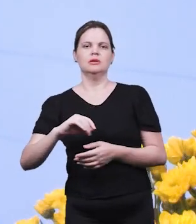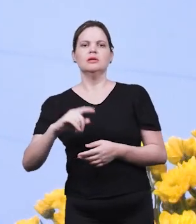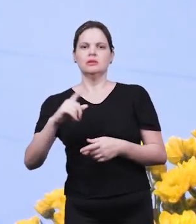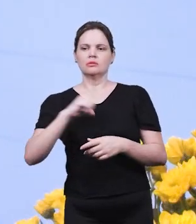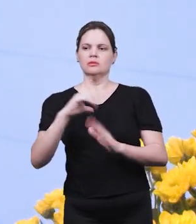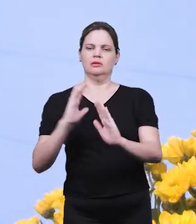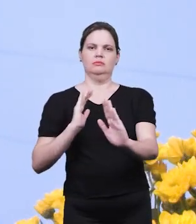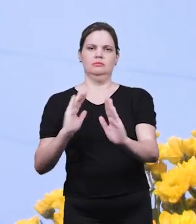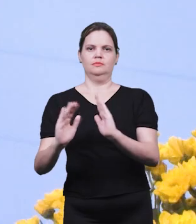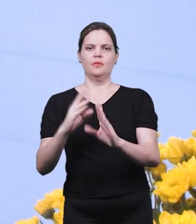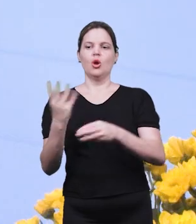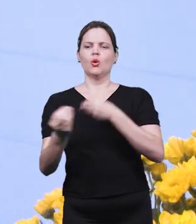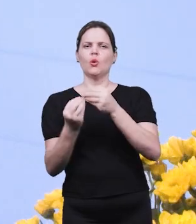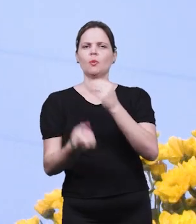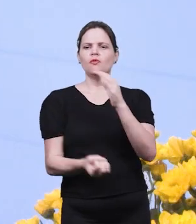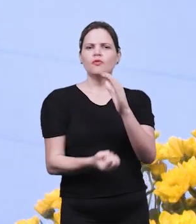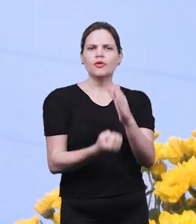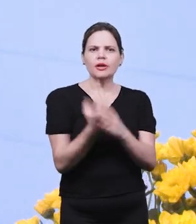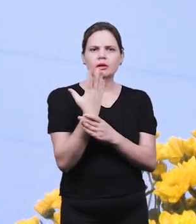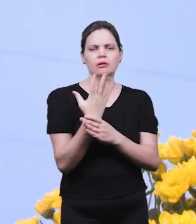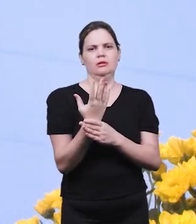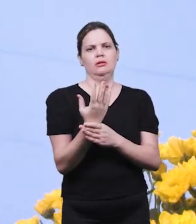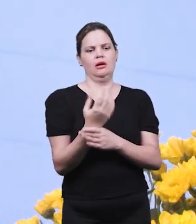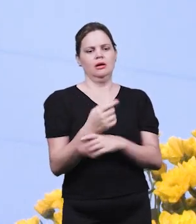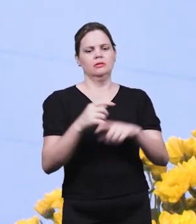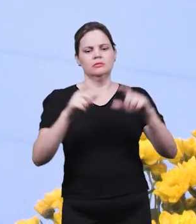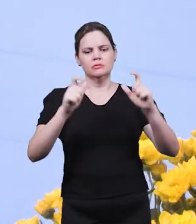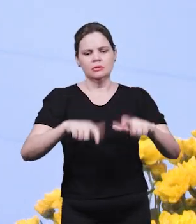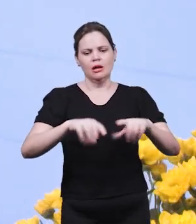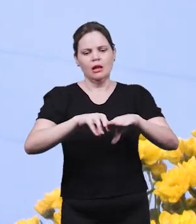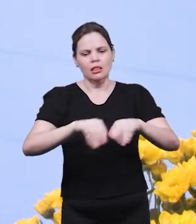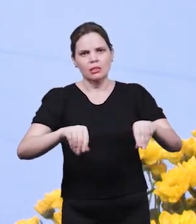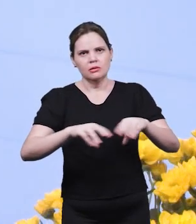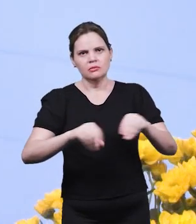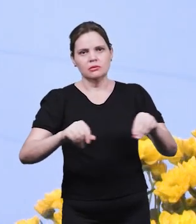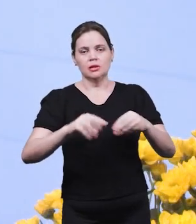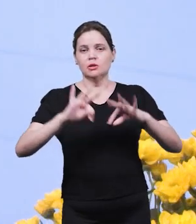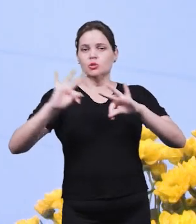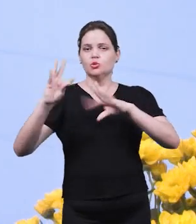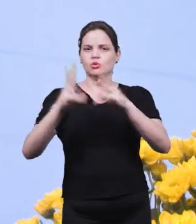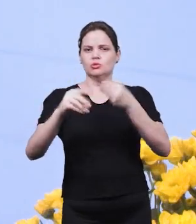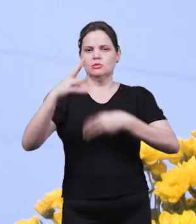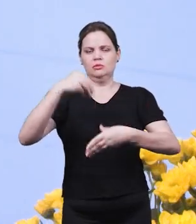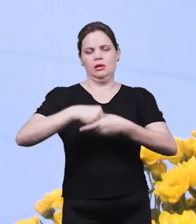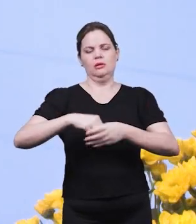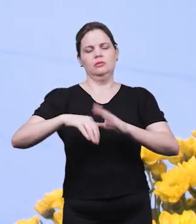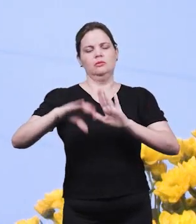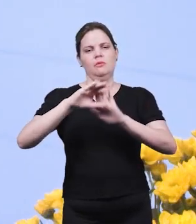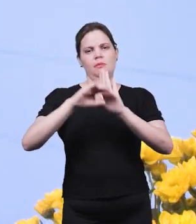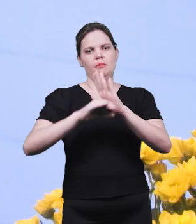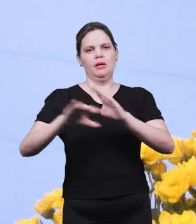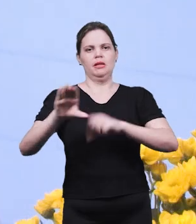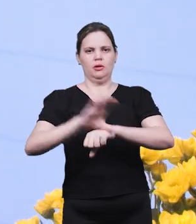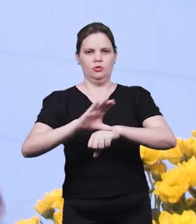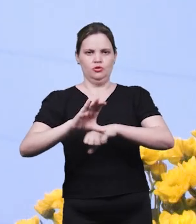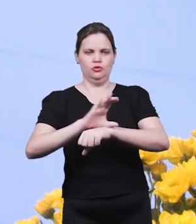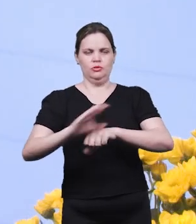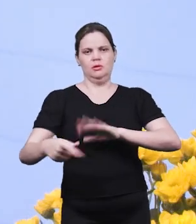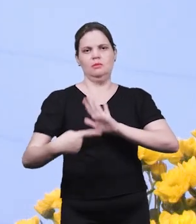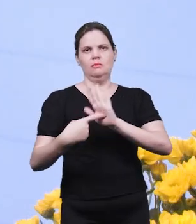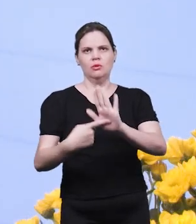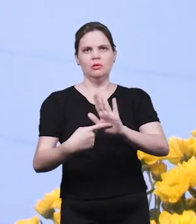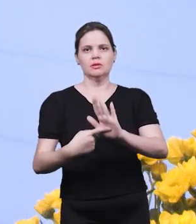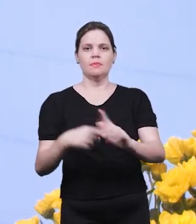e a origem do terreno vem da Constituição. Então, os títulos particulares não se sobrepõem